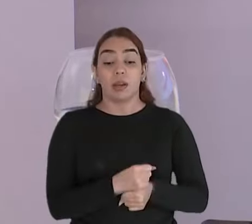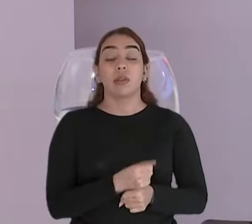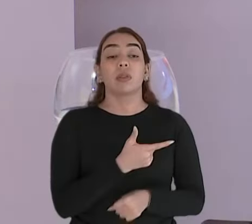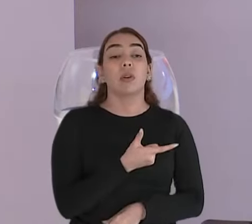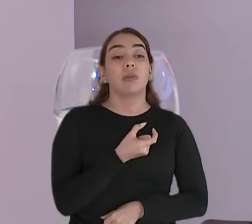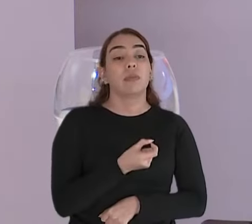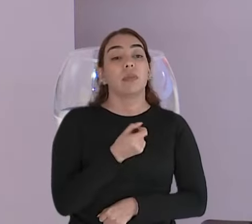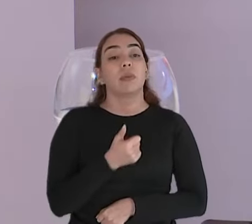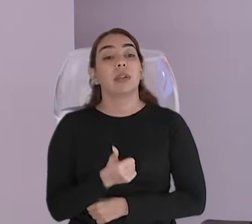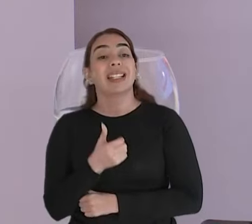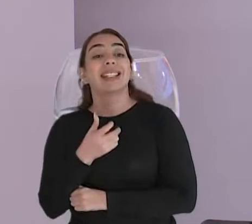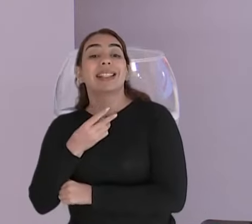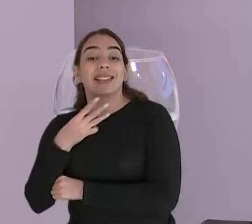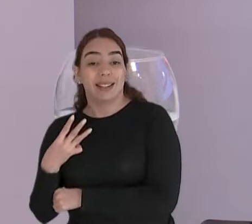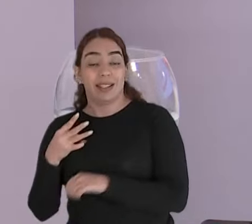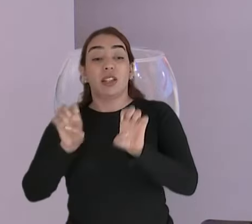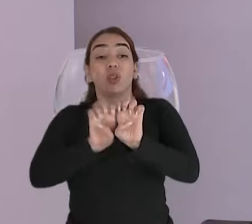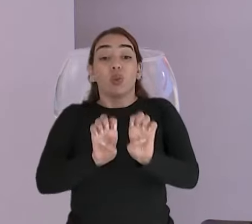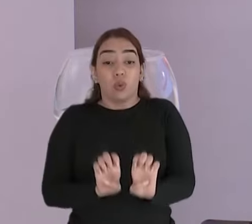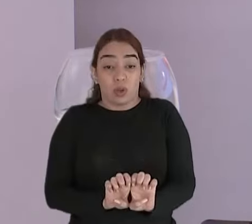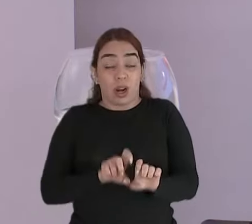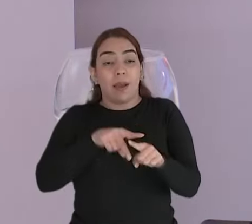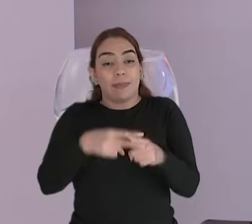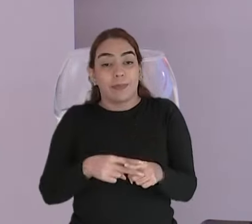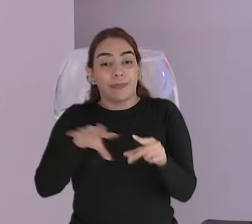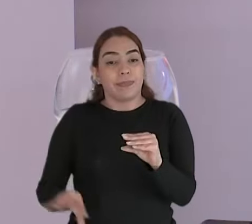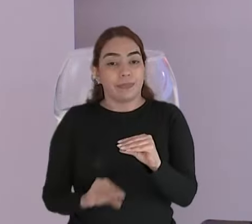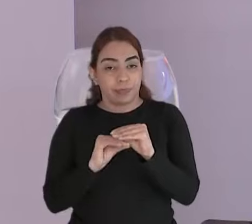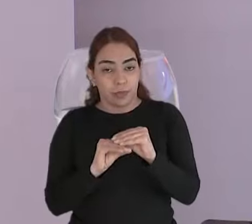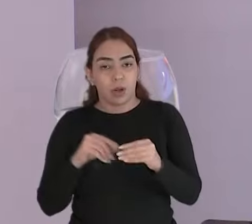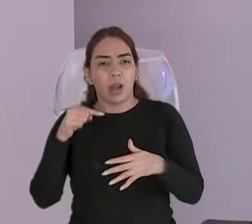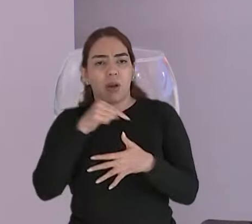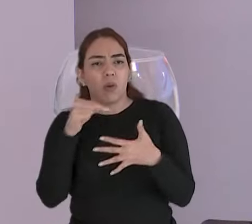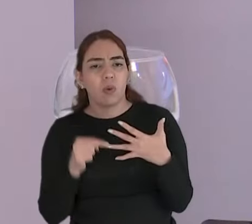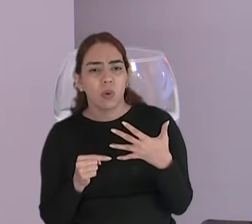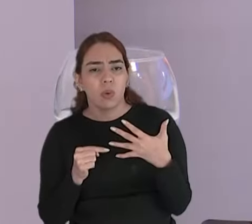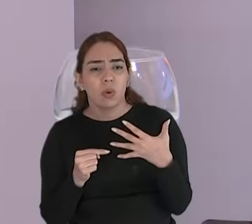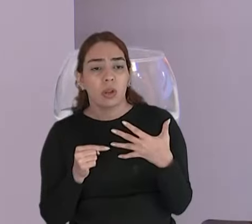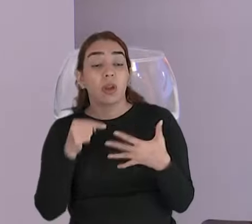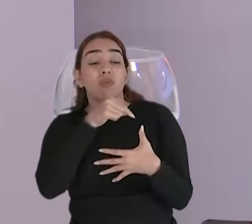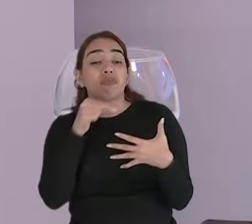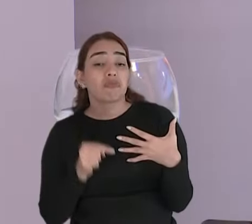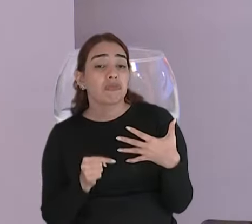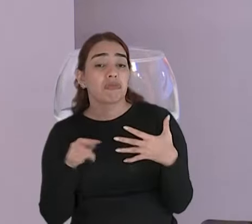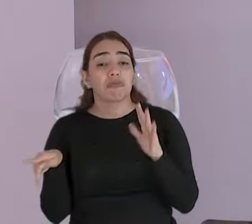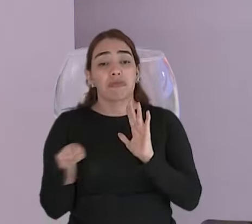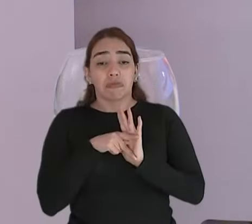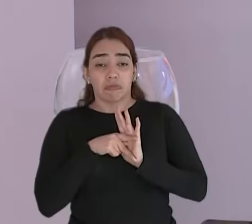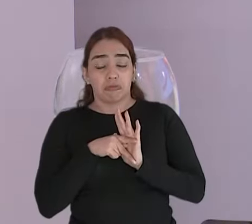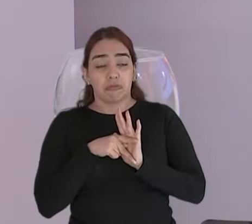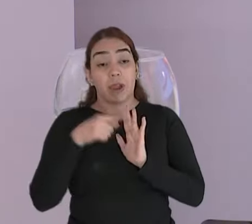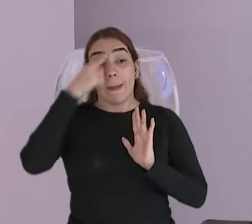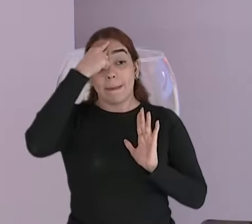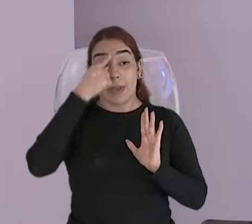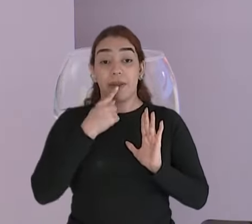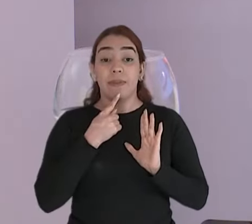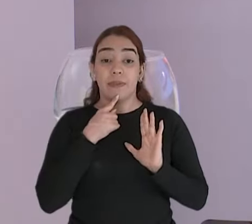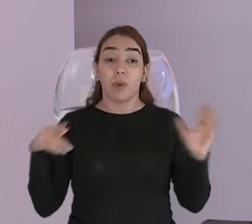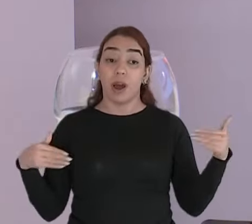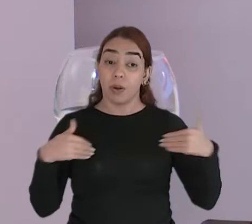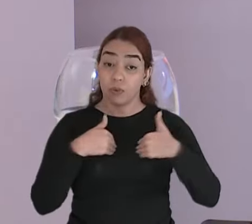gente teve uma reestruturação nos critérios diagnósticos no DSM-5. E aí a gente passa a ter um critério diagnóstico